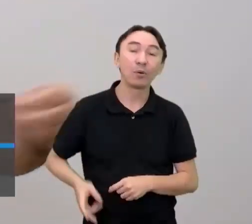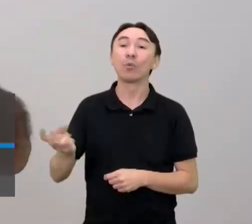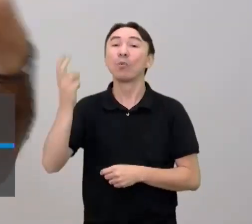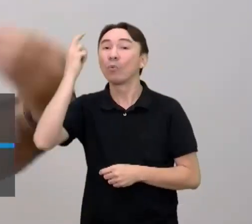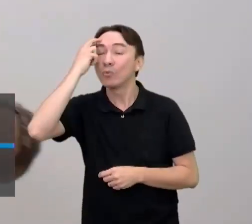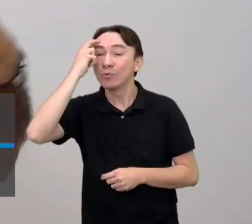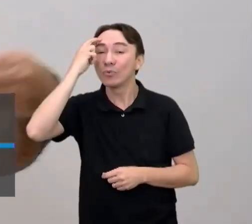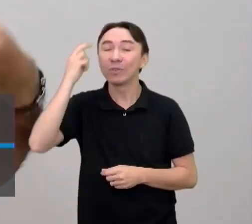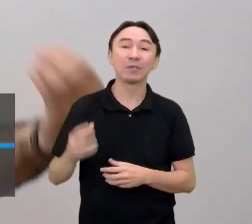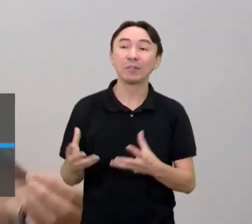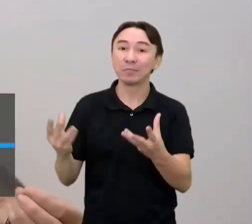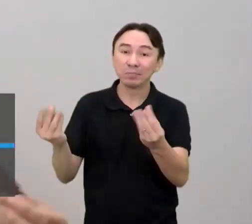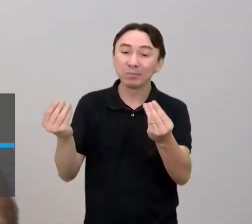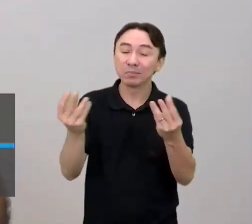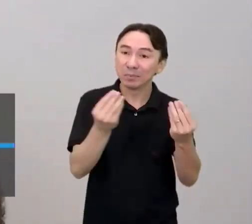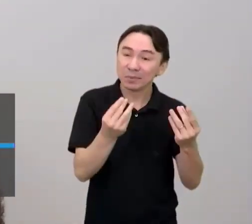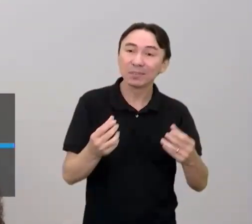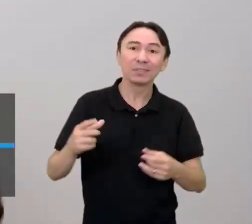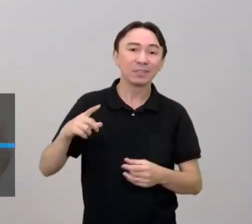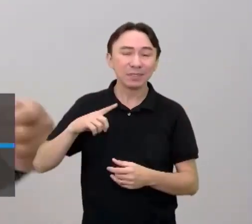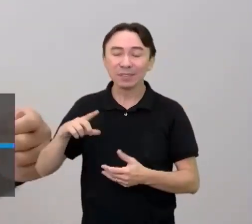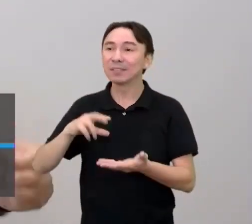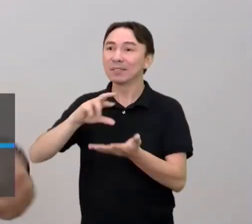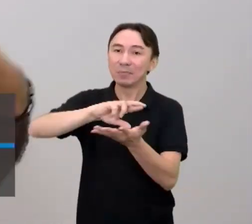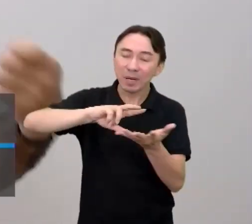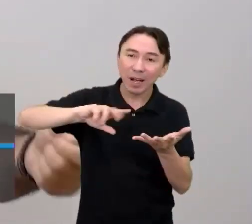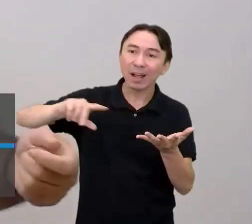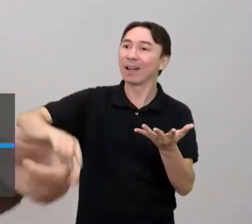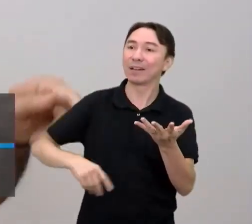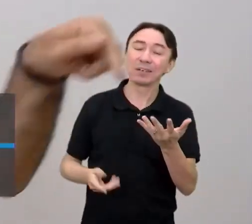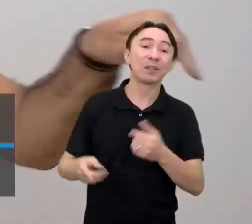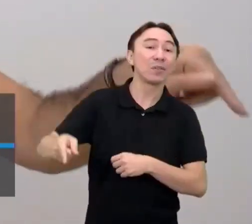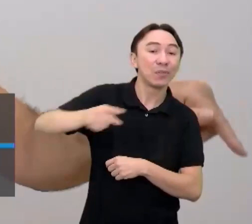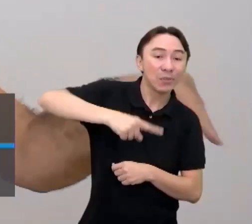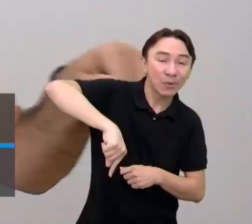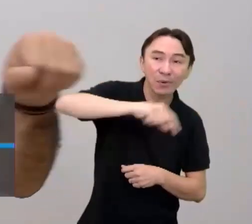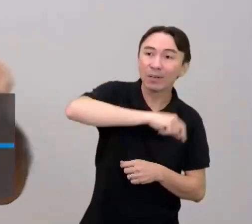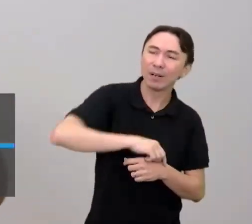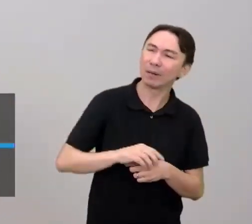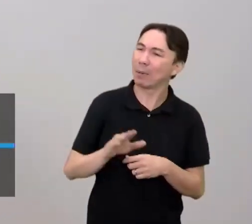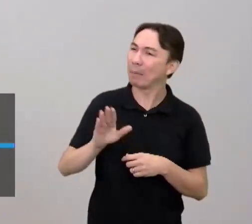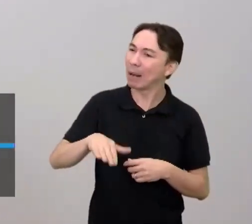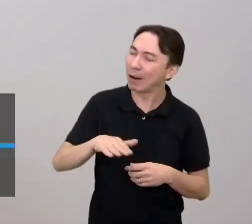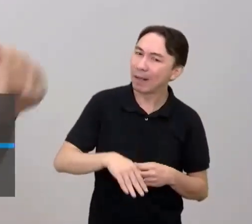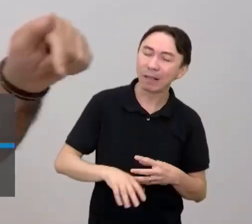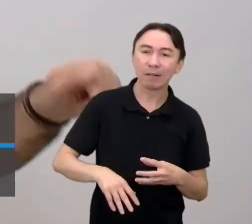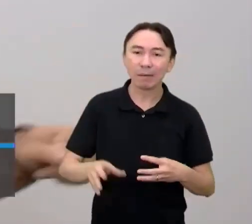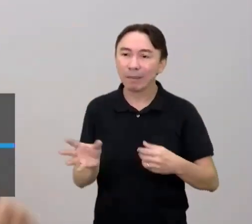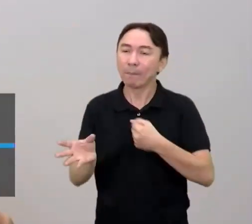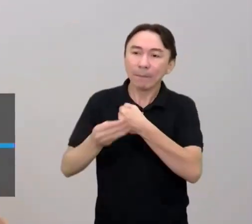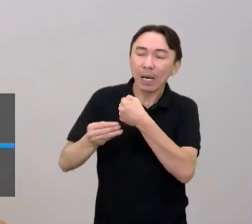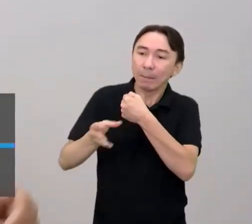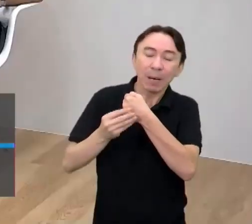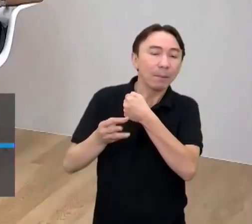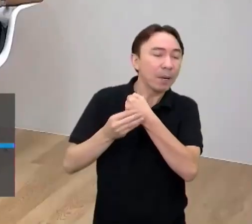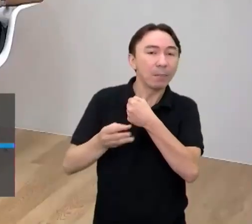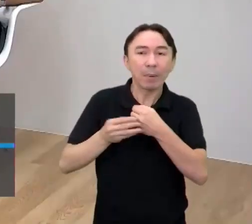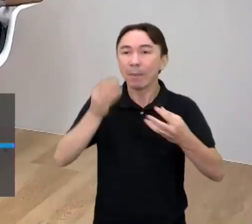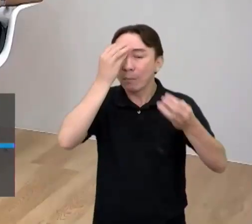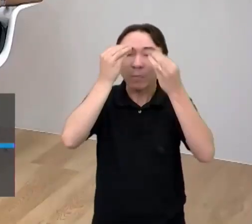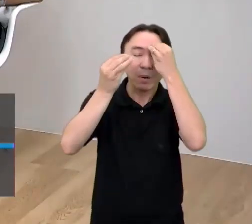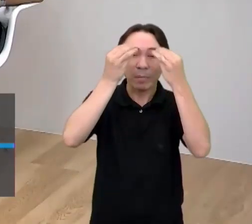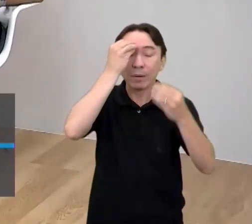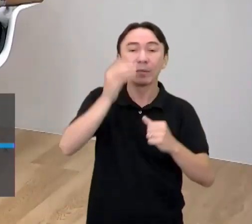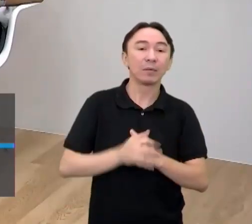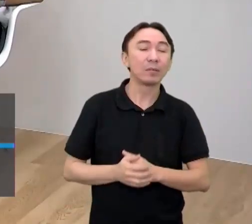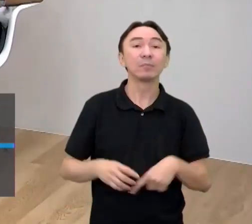e baratas no nosso dia a dia, a gente tem que trabalhar cada vez mais também o processo de tolerância à